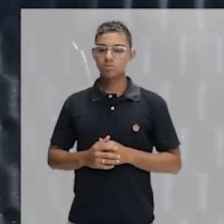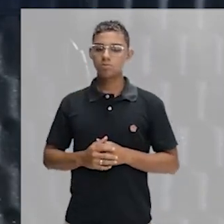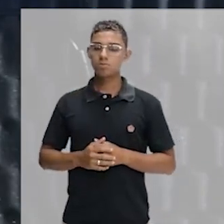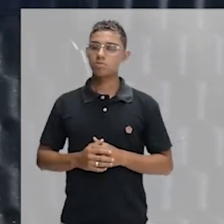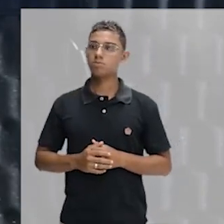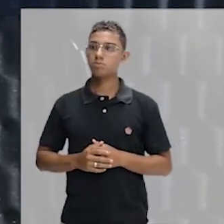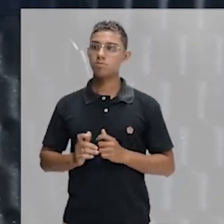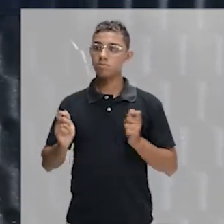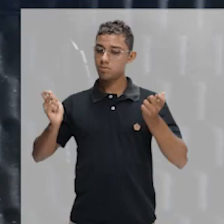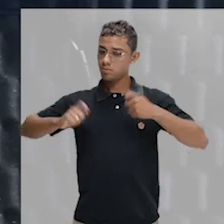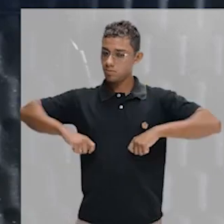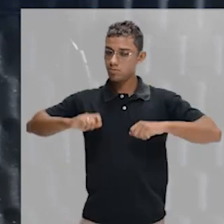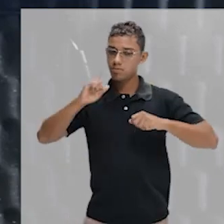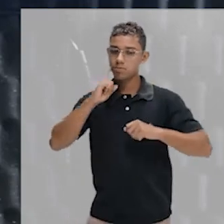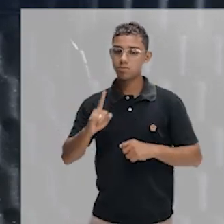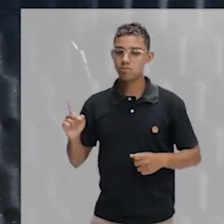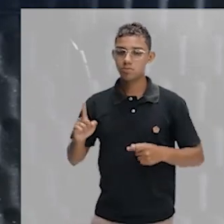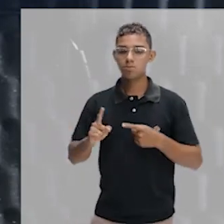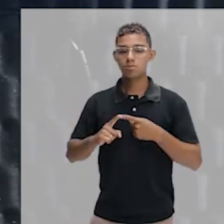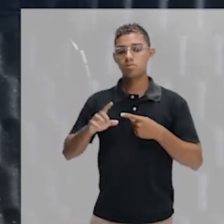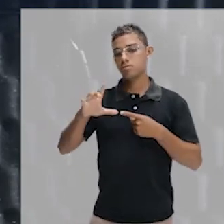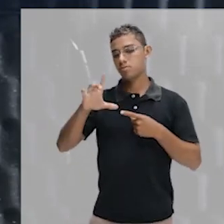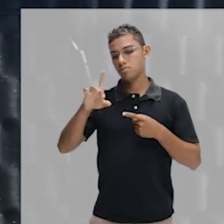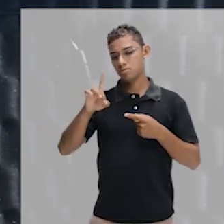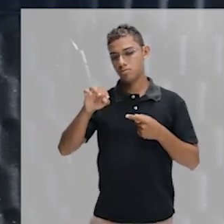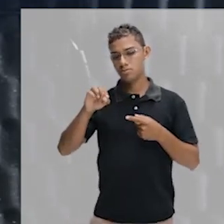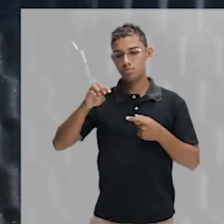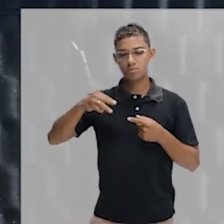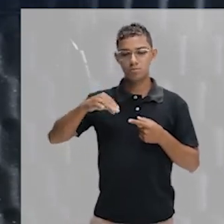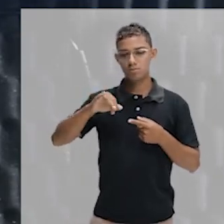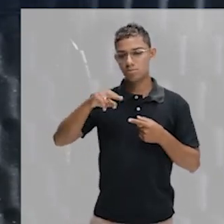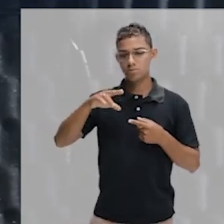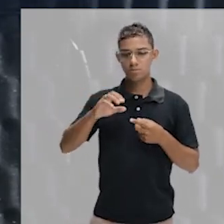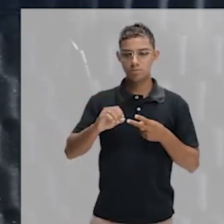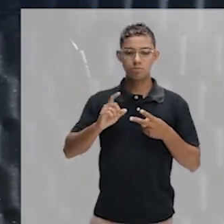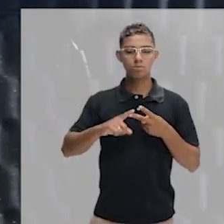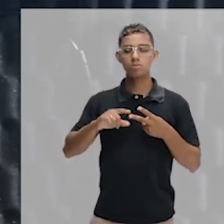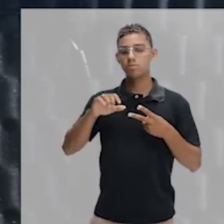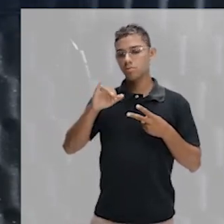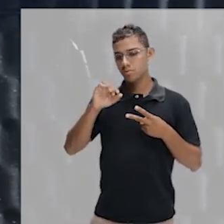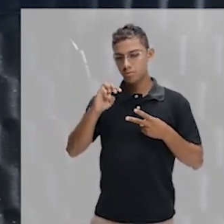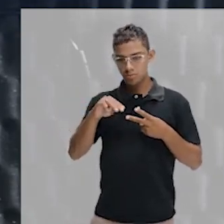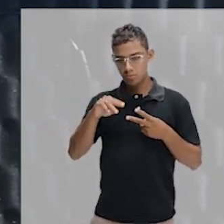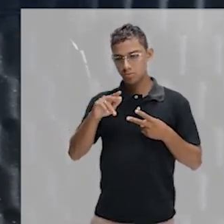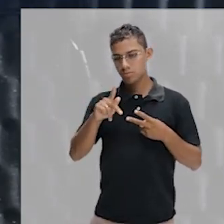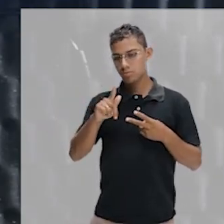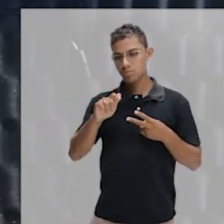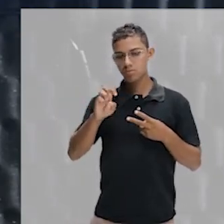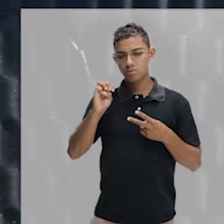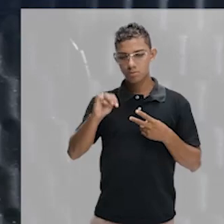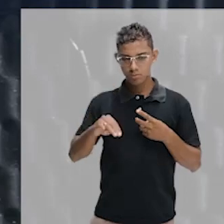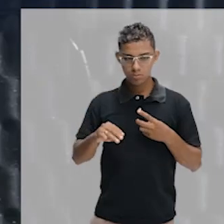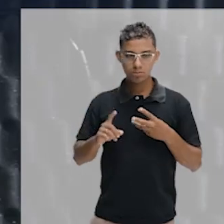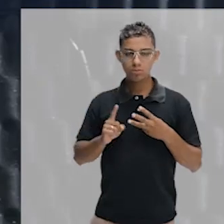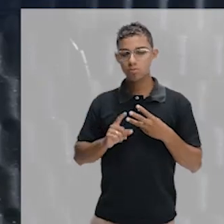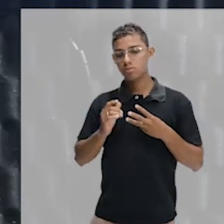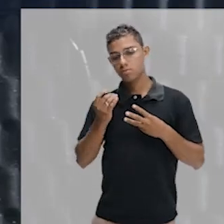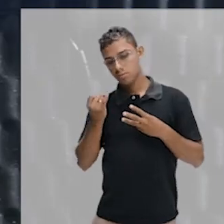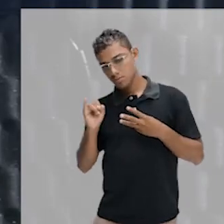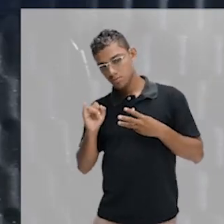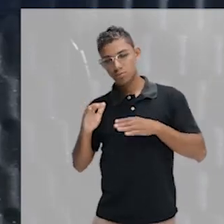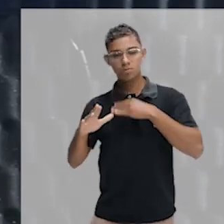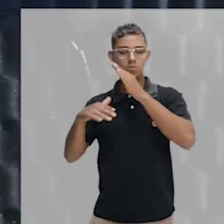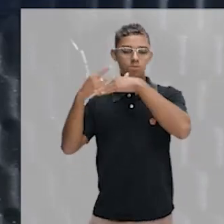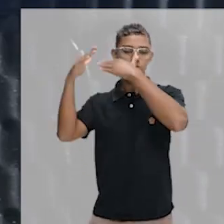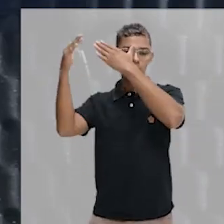eu preciso dizer domínio imagem se ela é crescente decrescente depois eu preciso mostrar o gráfico dessa função então